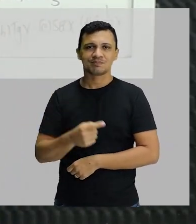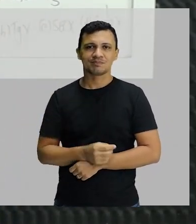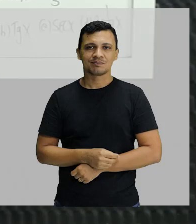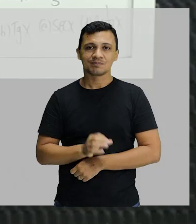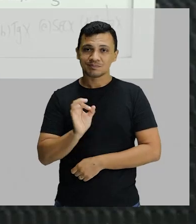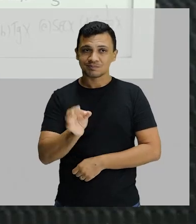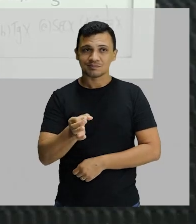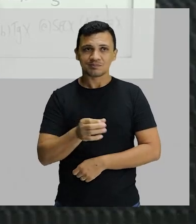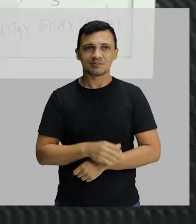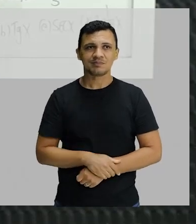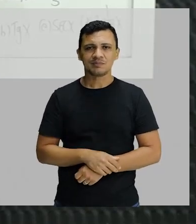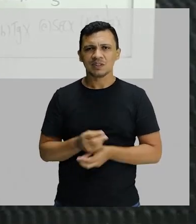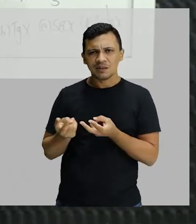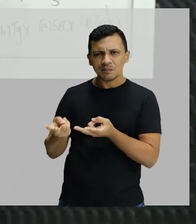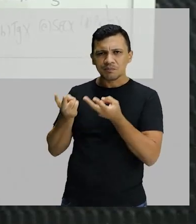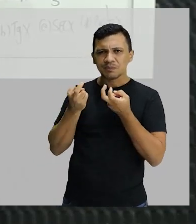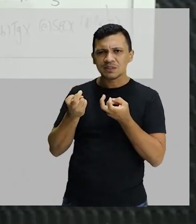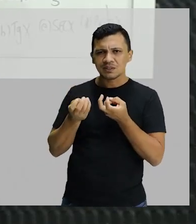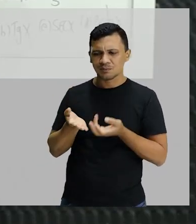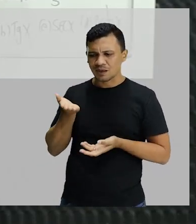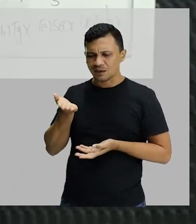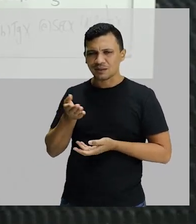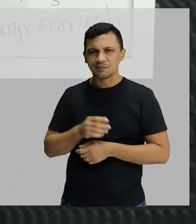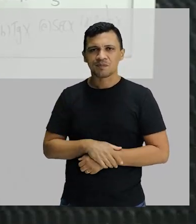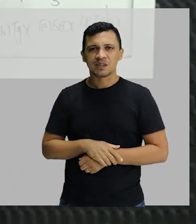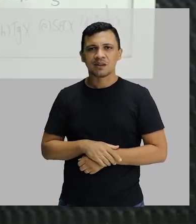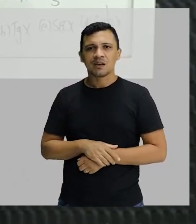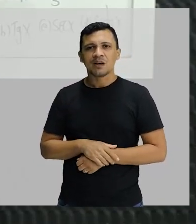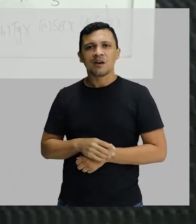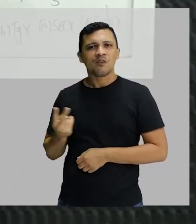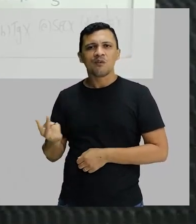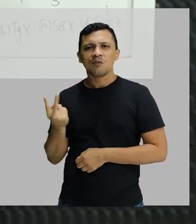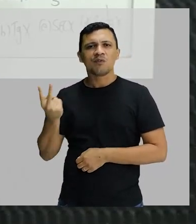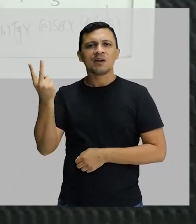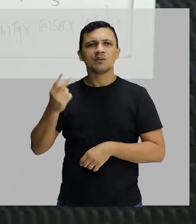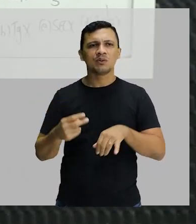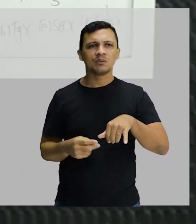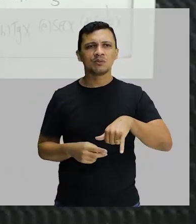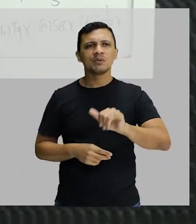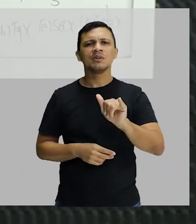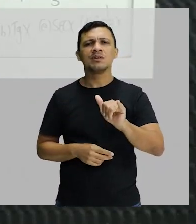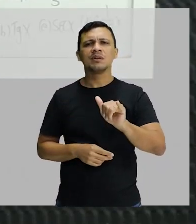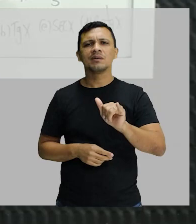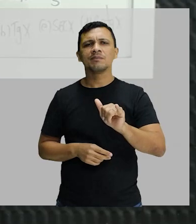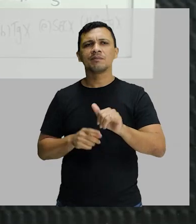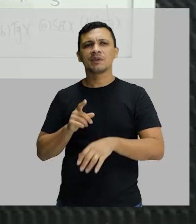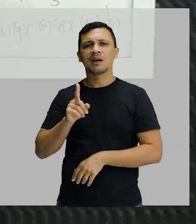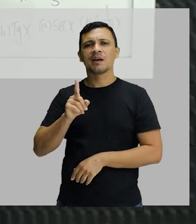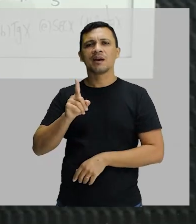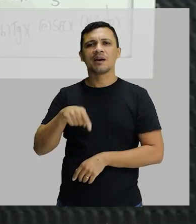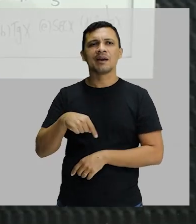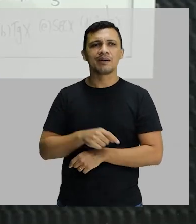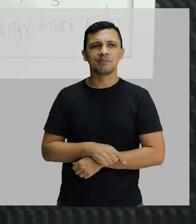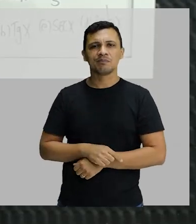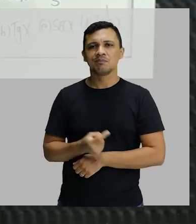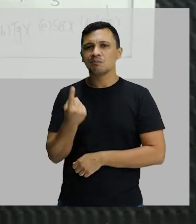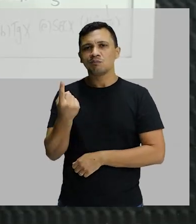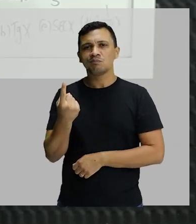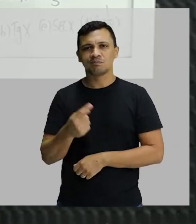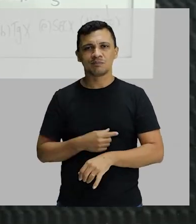Certo? Então perceba que a expressão, o valor de y, né? Ele pede para simplificar, isso aqui vai valer